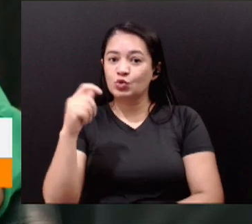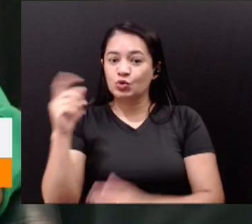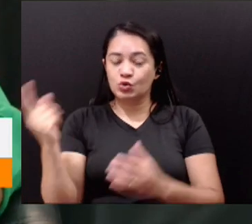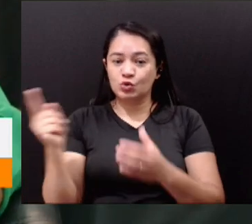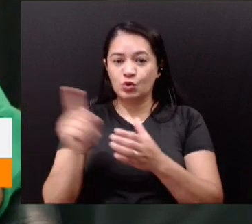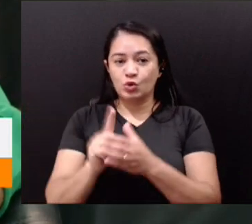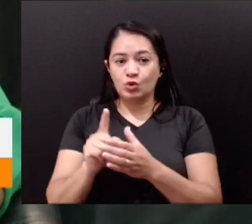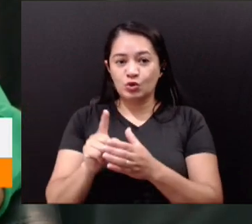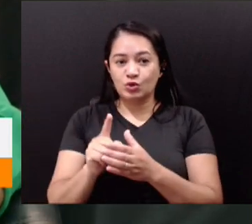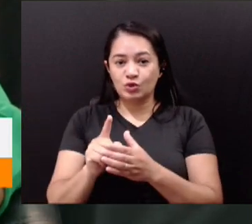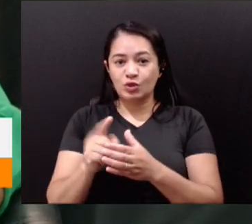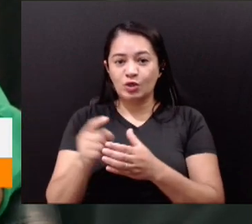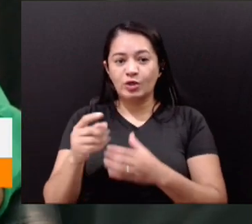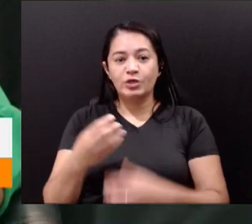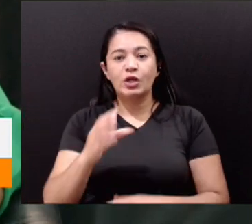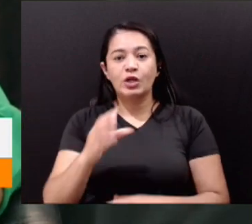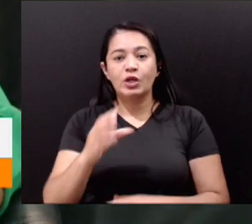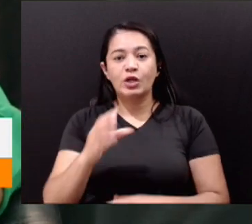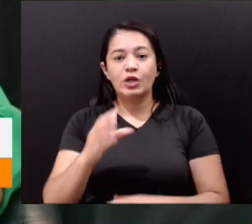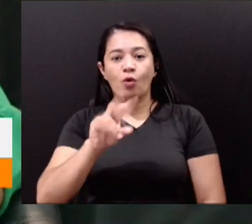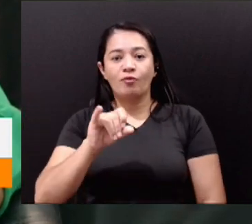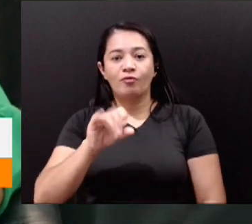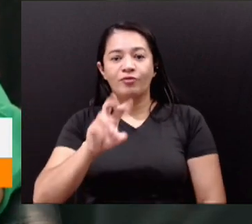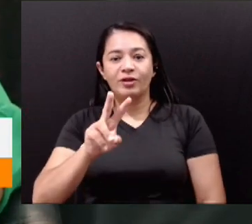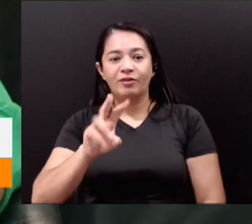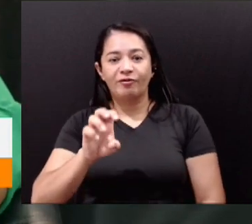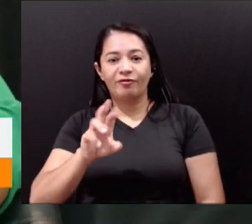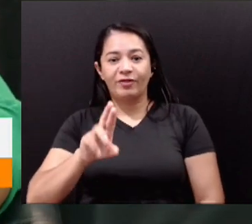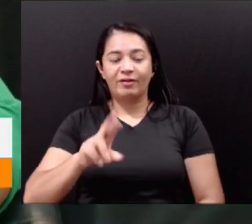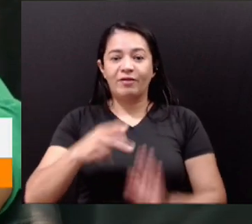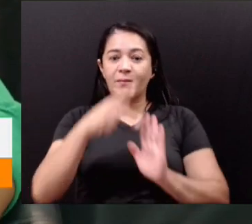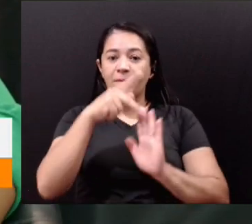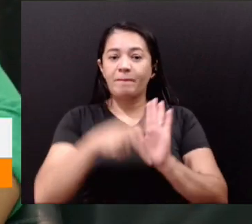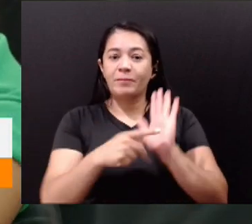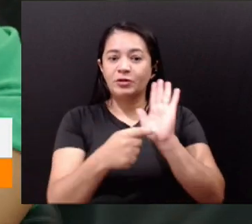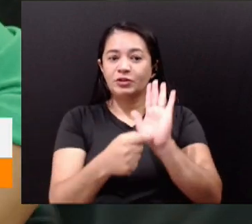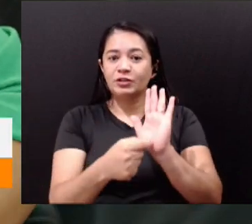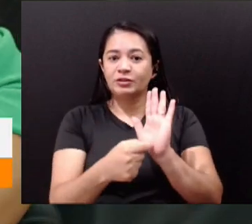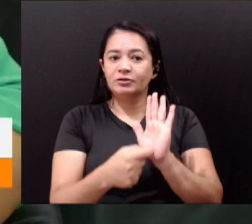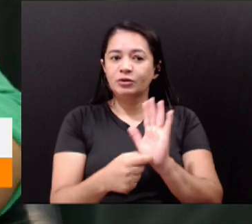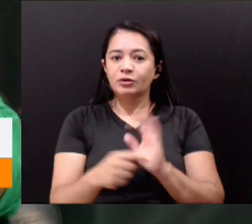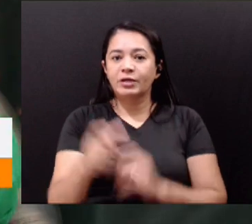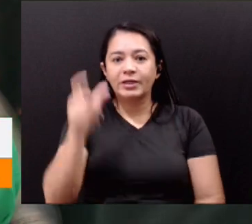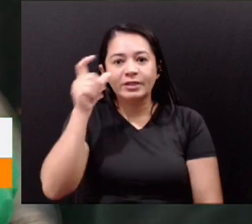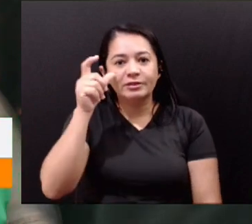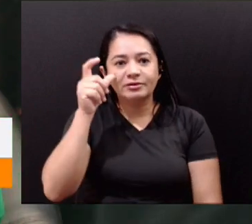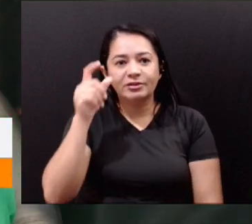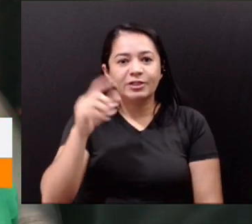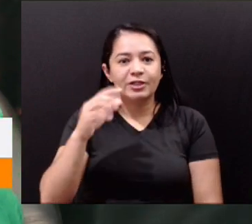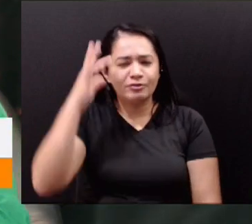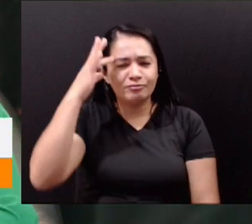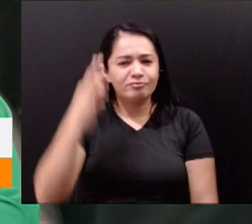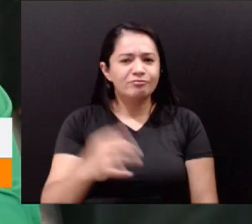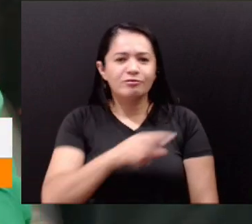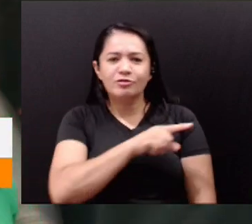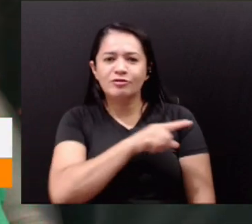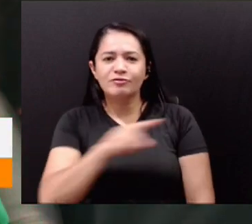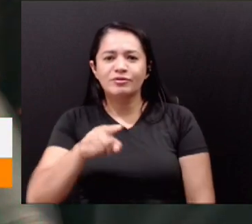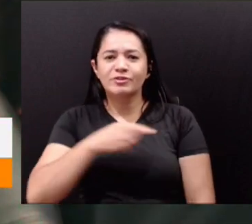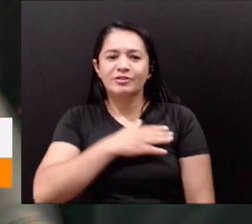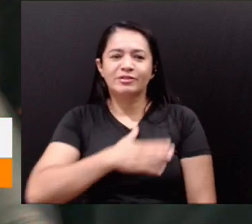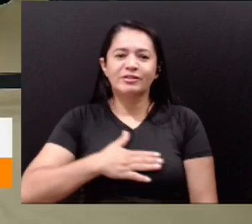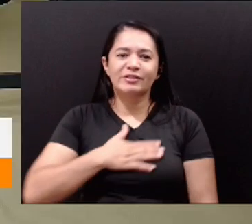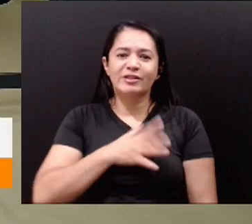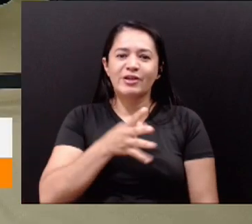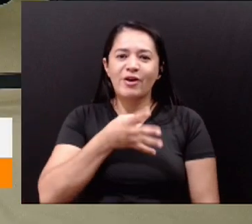para a gente um projeto que é muito interessante e eu tenho certeza que você vai gostar de conhecer.